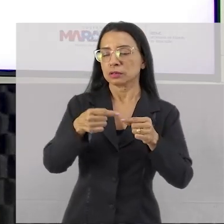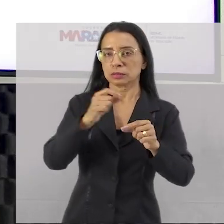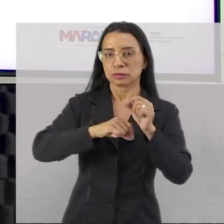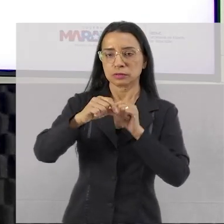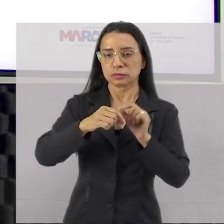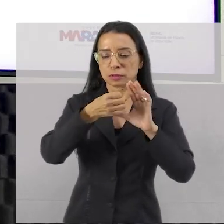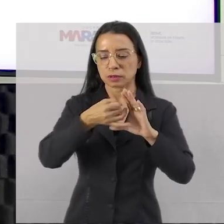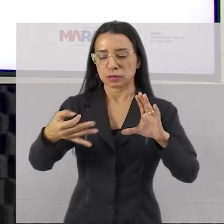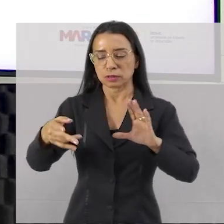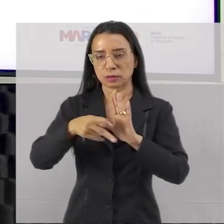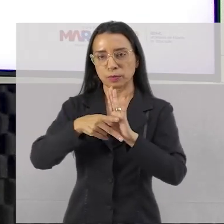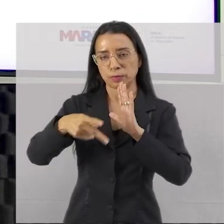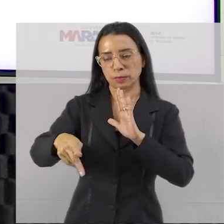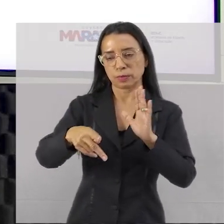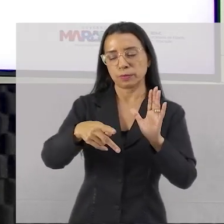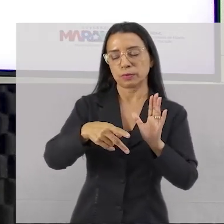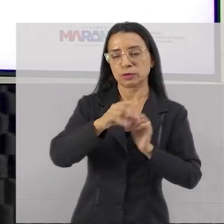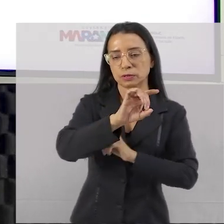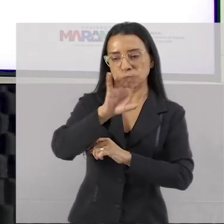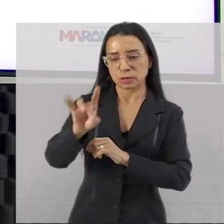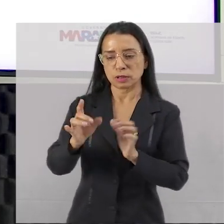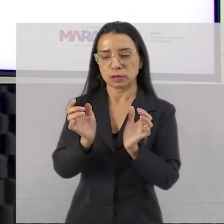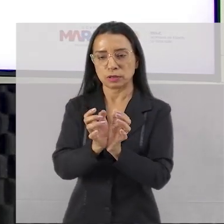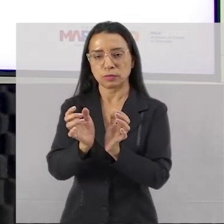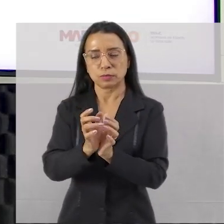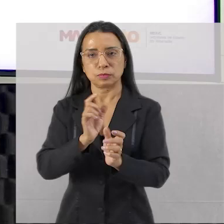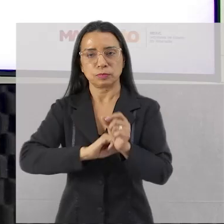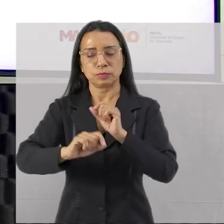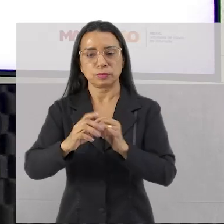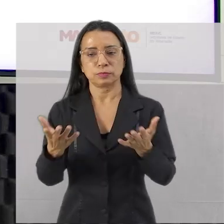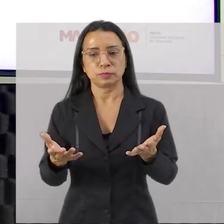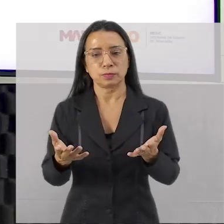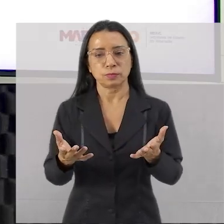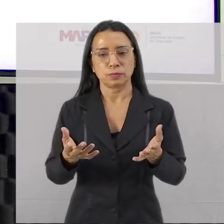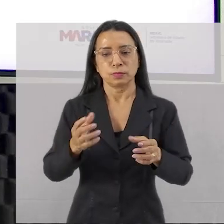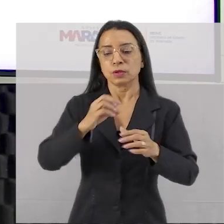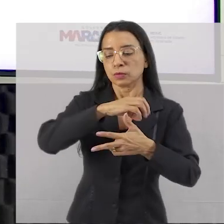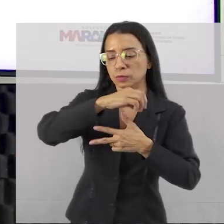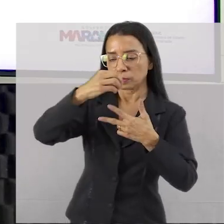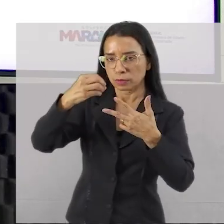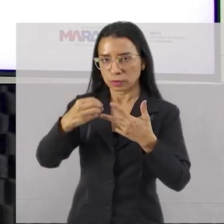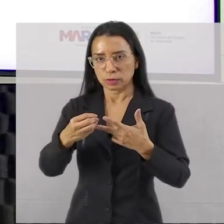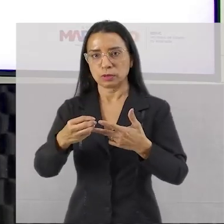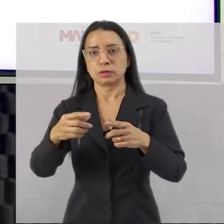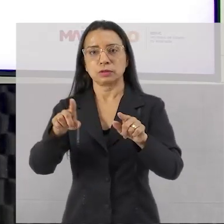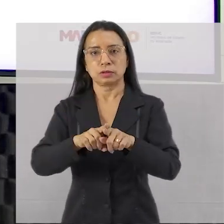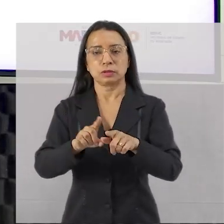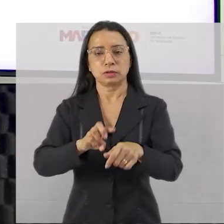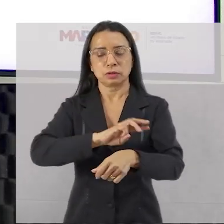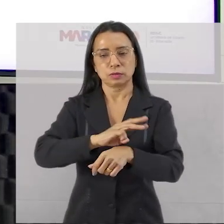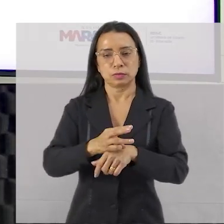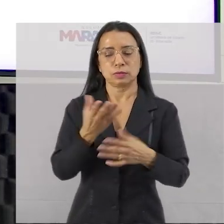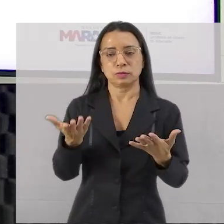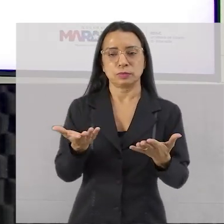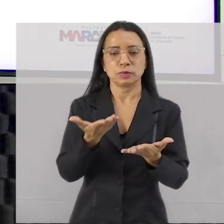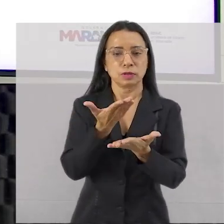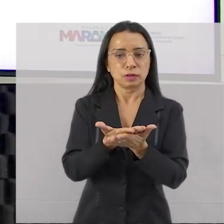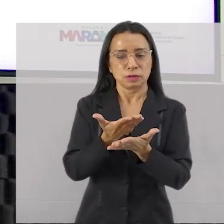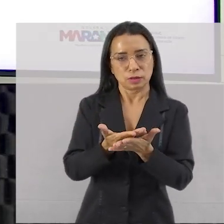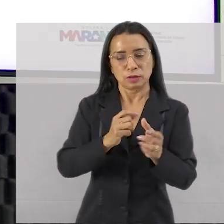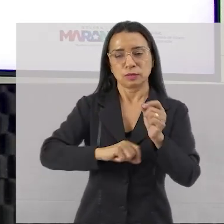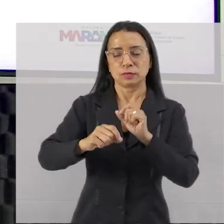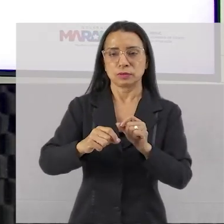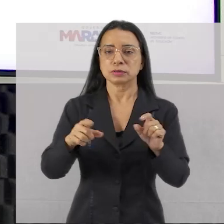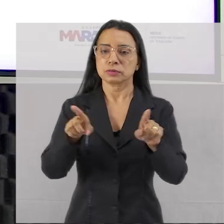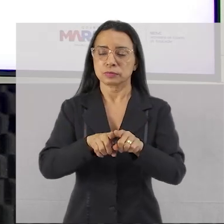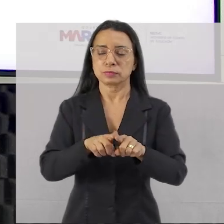tá? A banca organizadora do Enem e a banca organizadora da UEMA, tá? Além das aulas, você bem sabe,